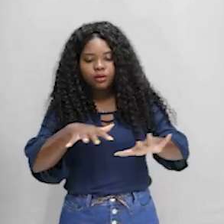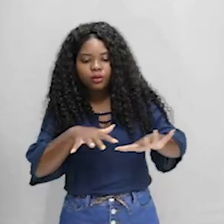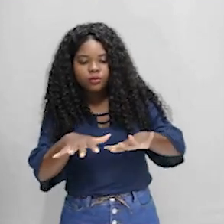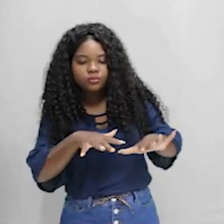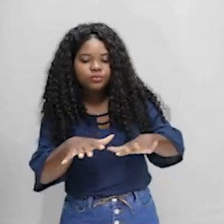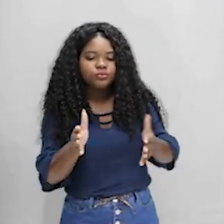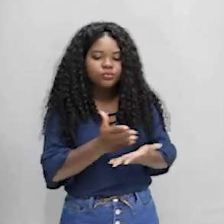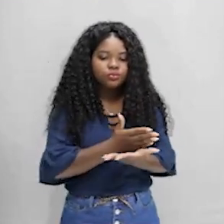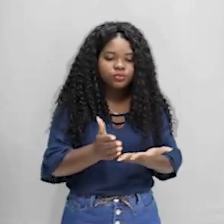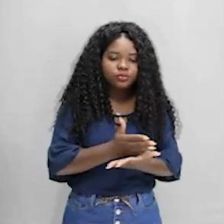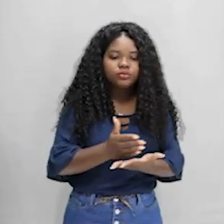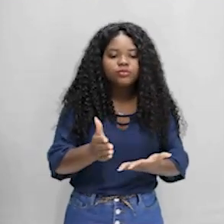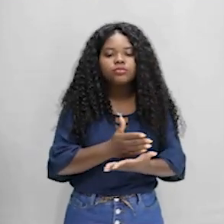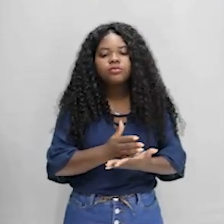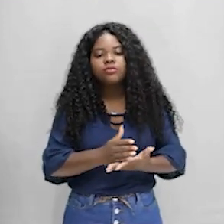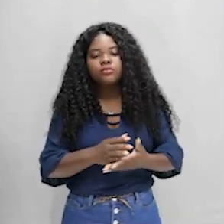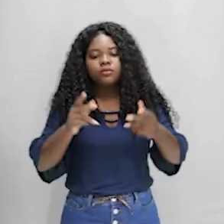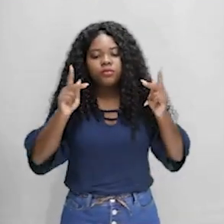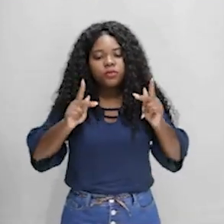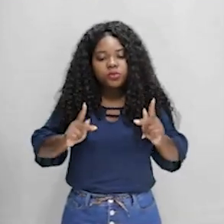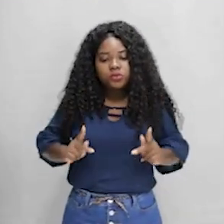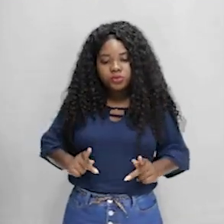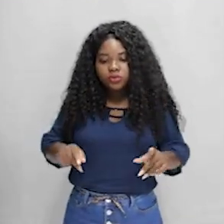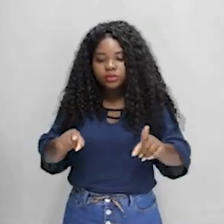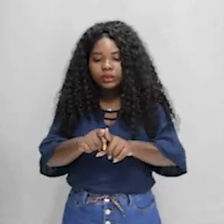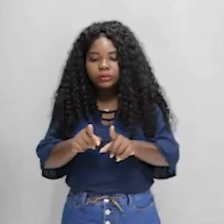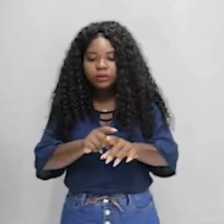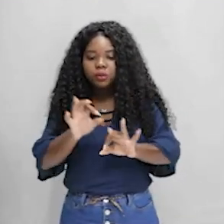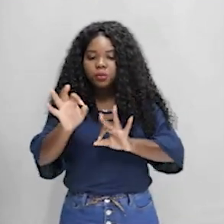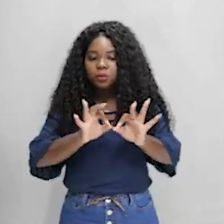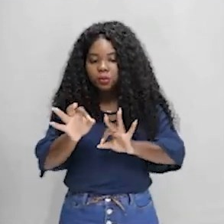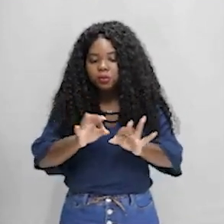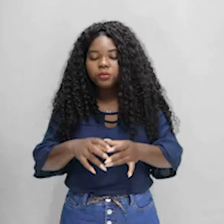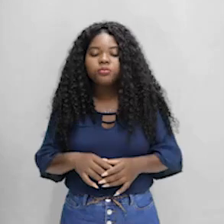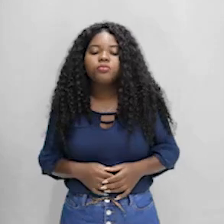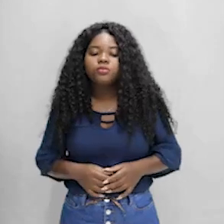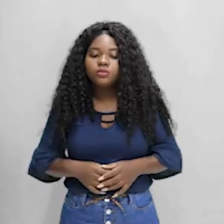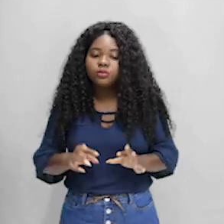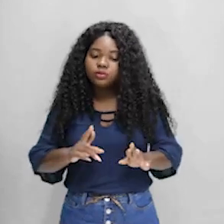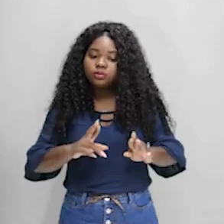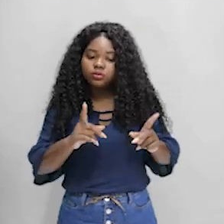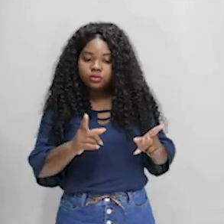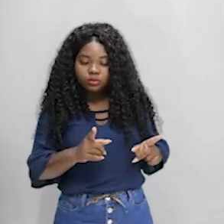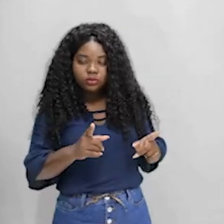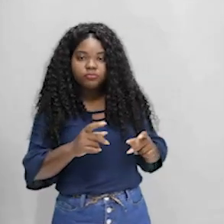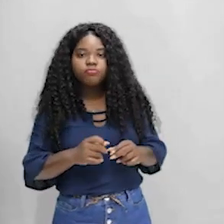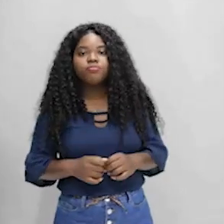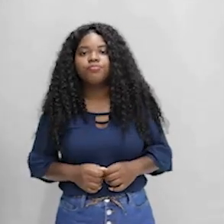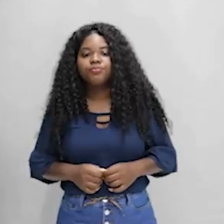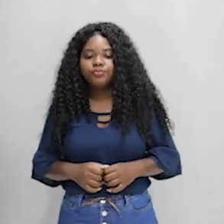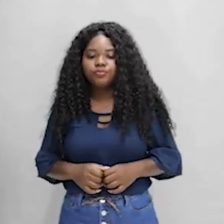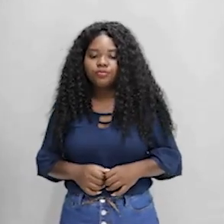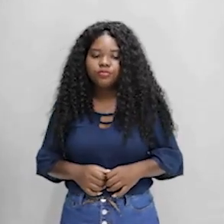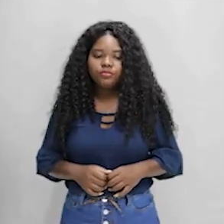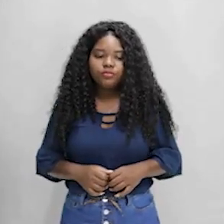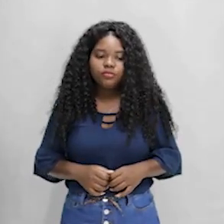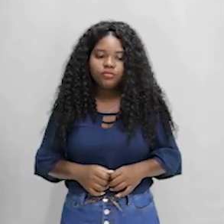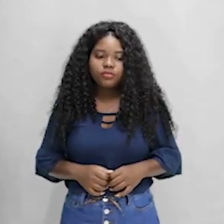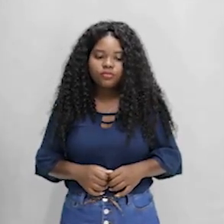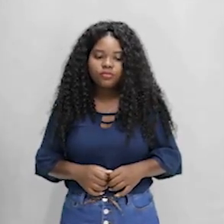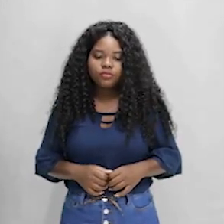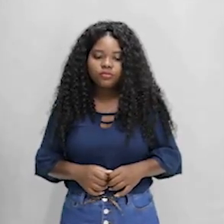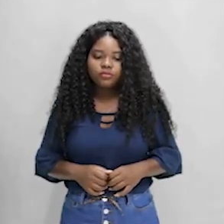movimentos, a padronização de movimentos bem executados, tá certo? Então é um pouco diferente daquela patinação que eu falei